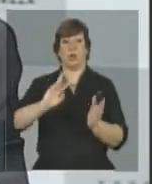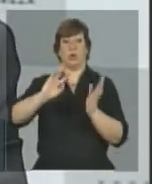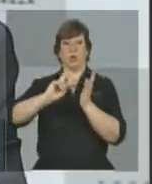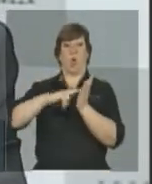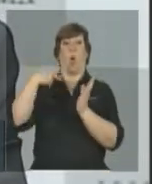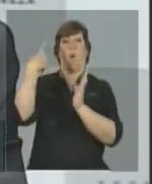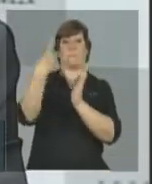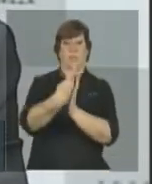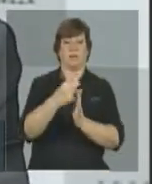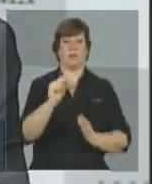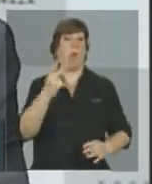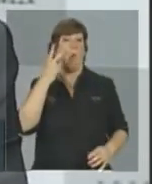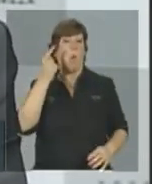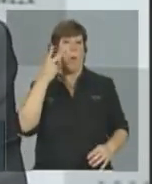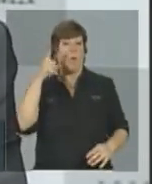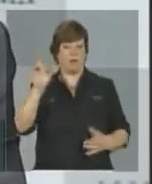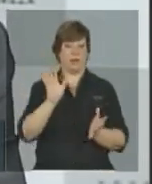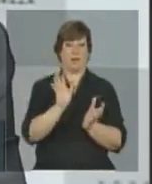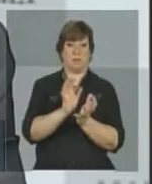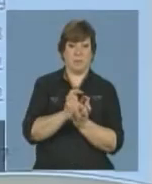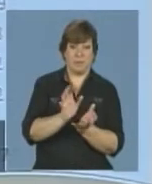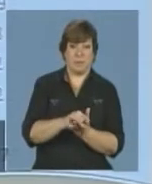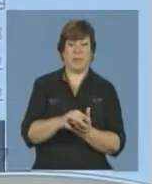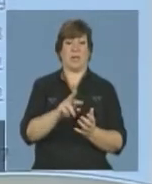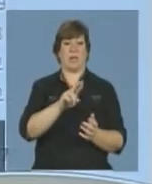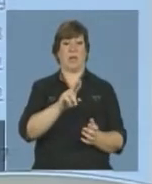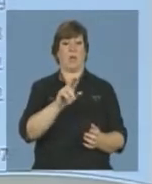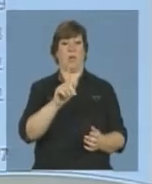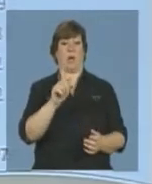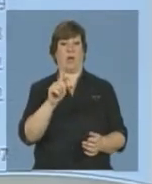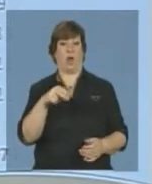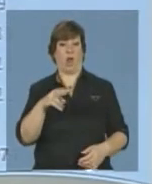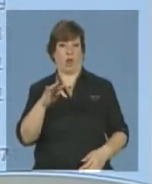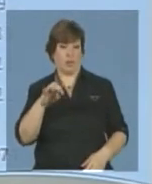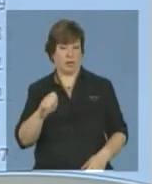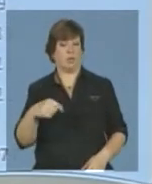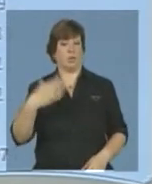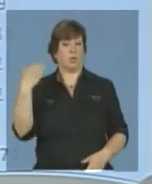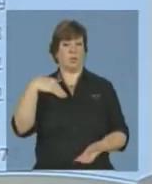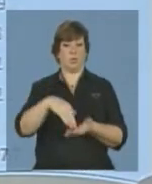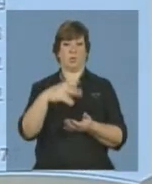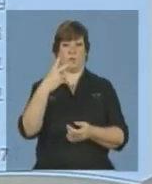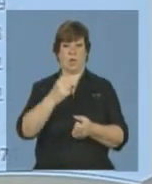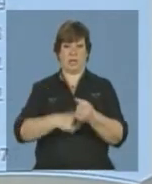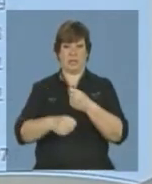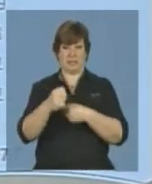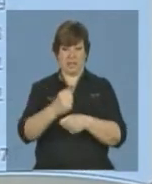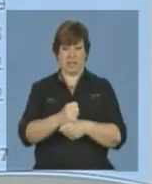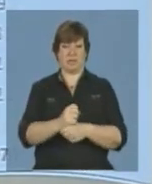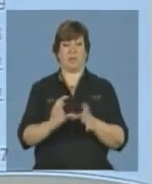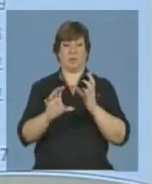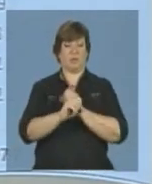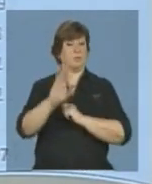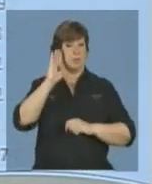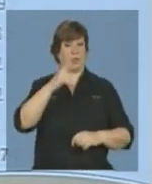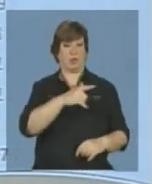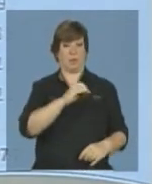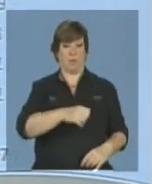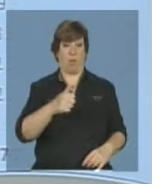salientar, que o estado do Ceará, Pernambuco, Rio Grande do Norte, nos últimos 2 anos, sobretudo no ano de 2011,